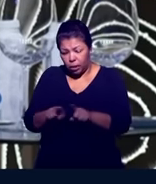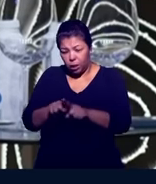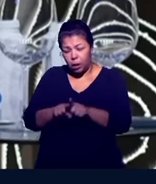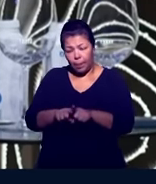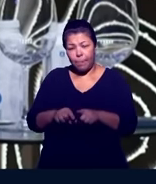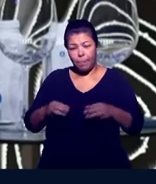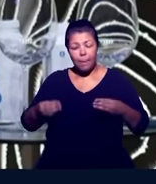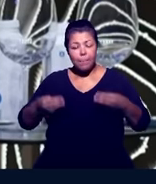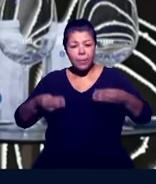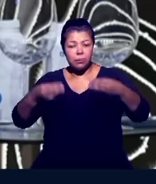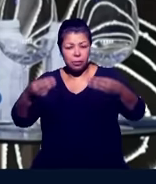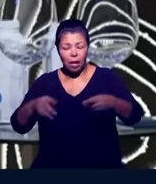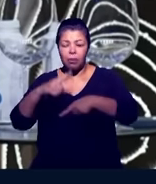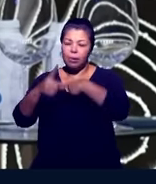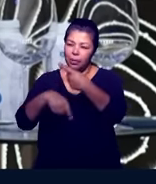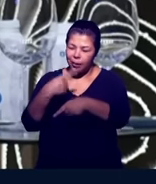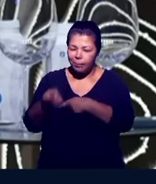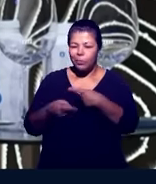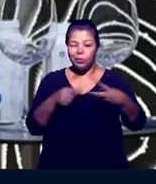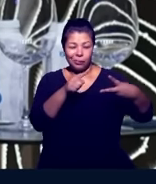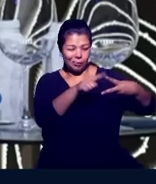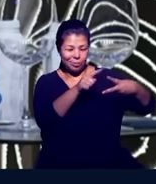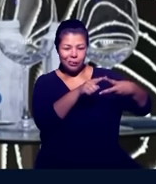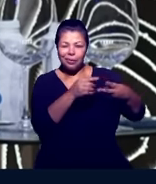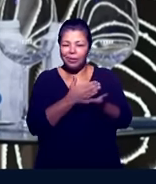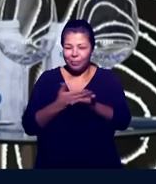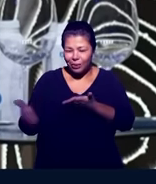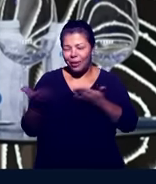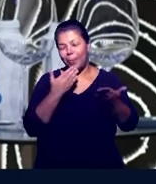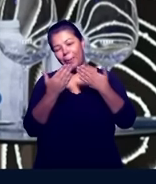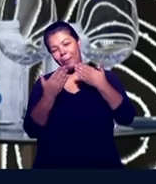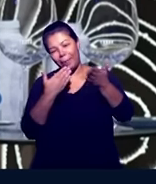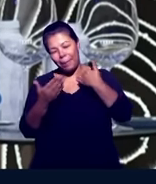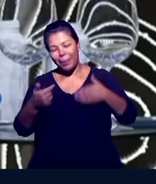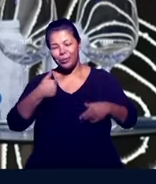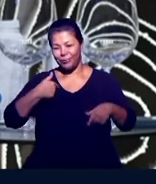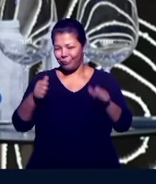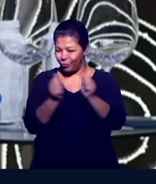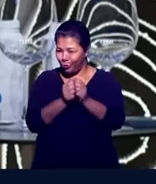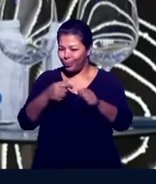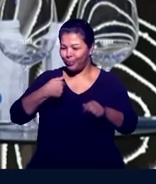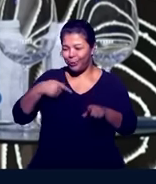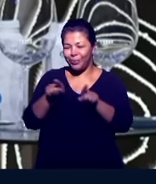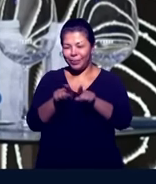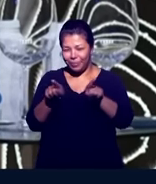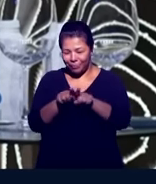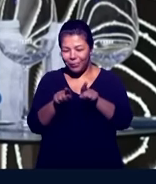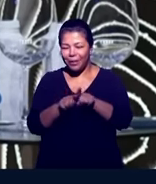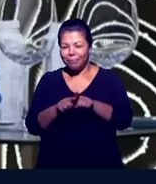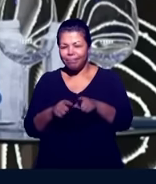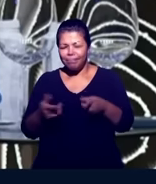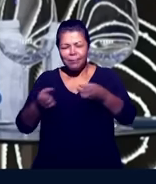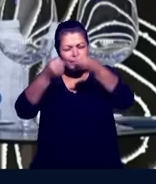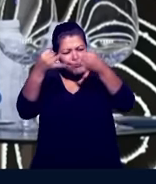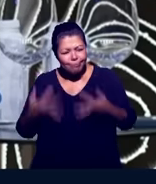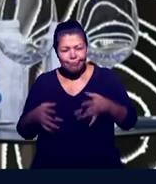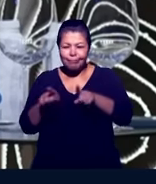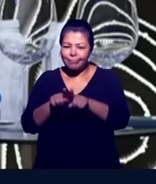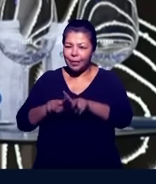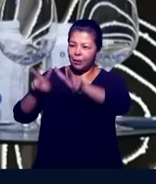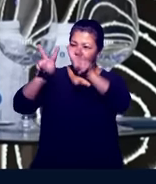a conversar comigo mais frequentemente para discutir temas relativos à questão de